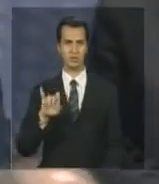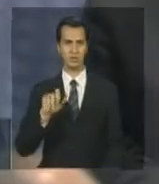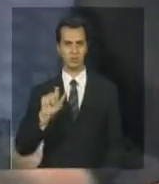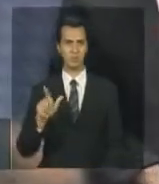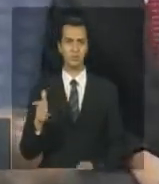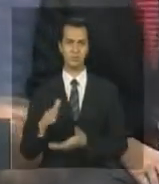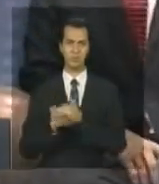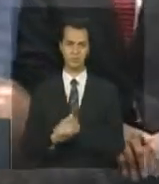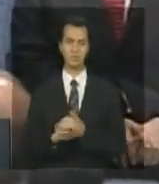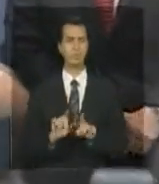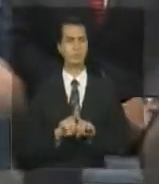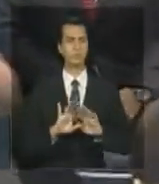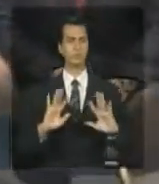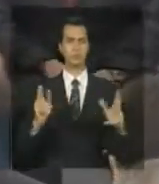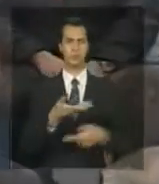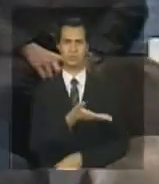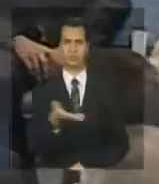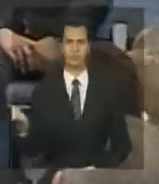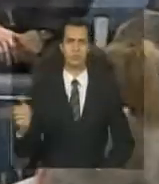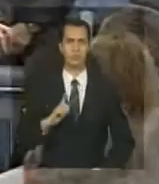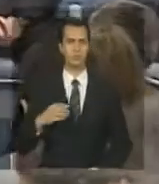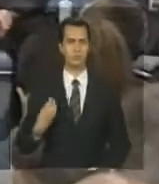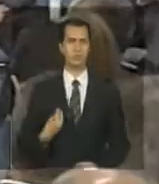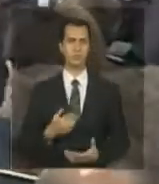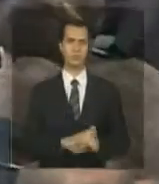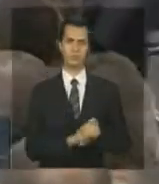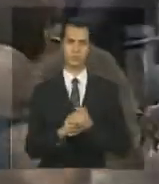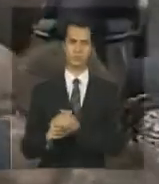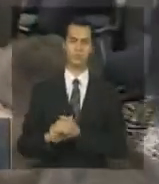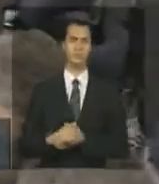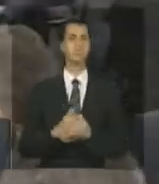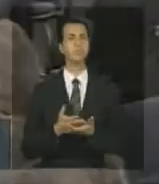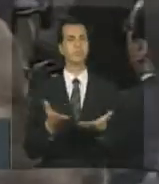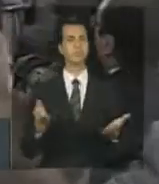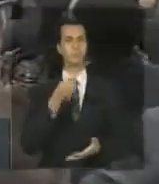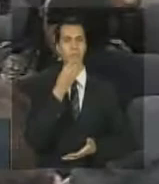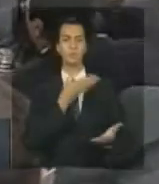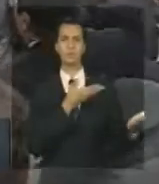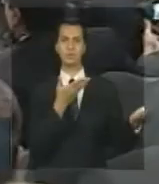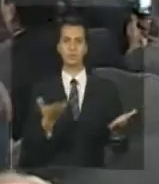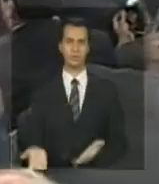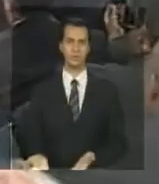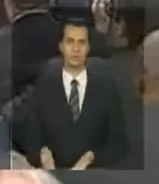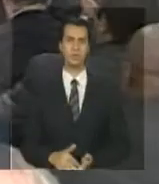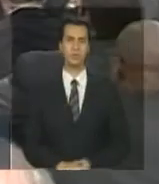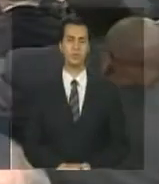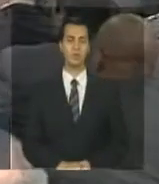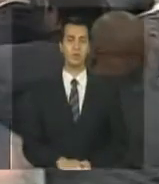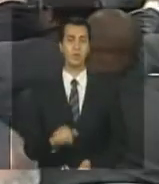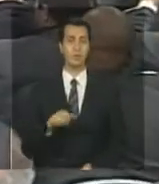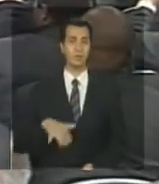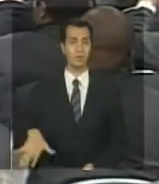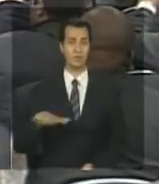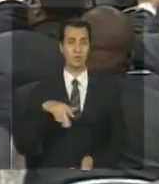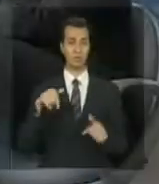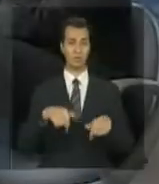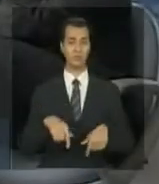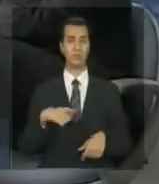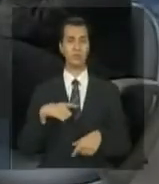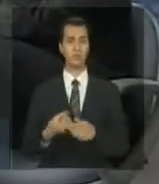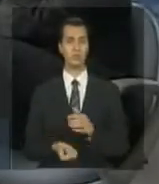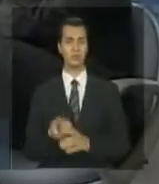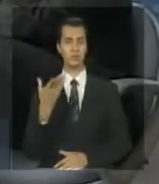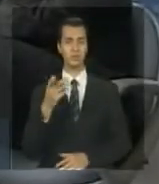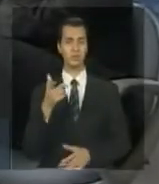quem o cumprimento todos os presentes aqui dando as boas-vindas a a área onde hoje está instalado o centro Nacional de gerenciamento